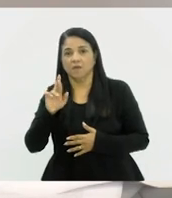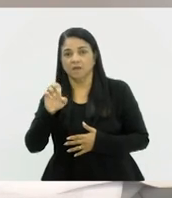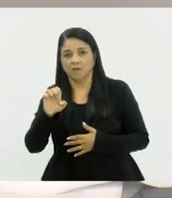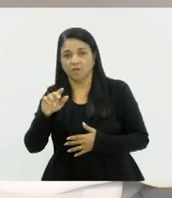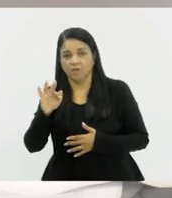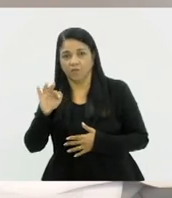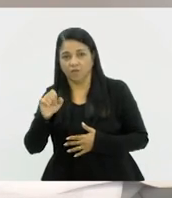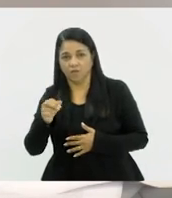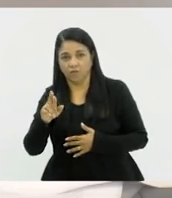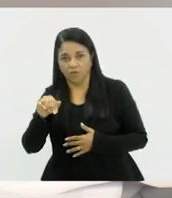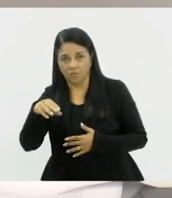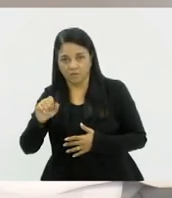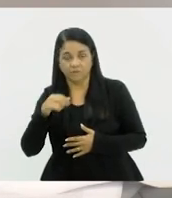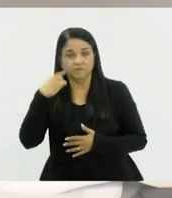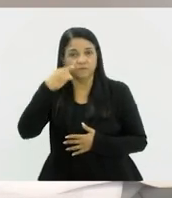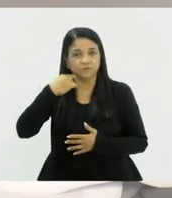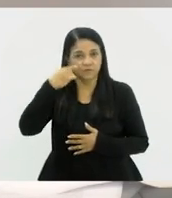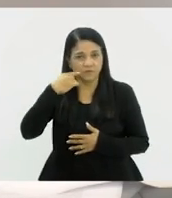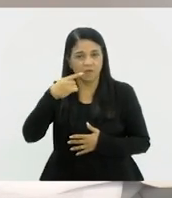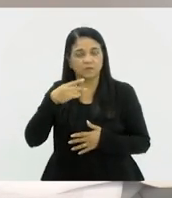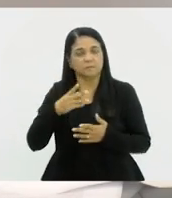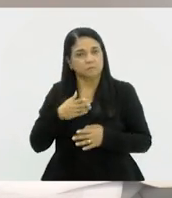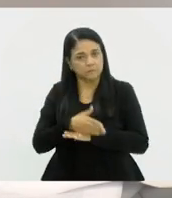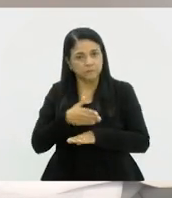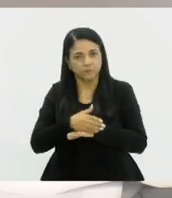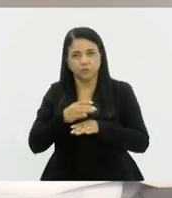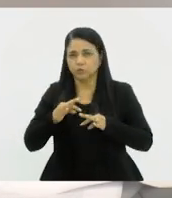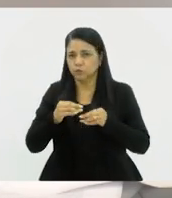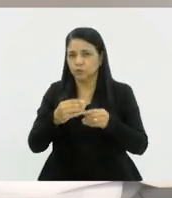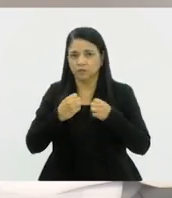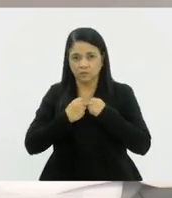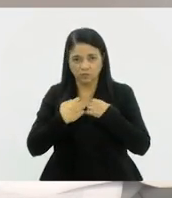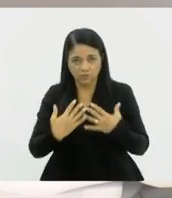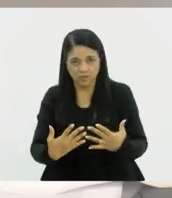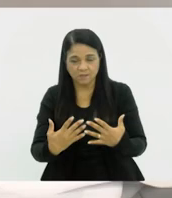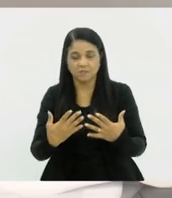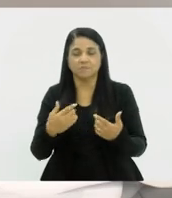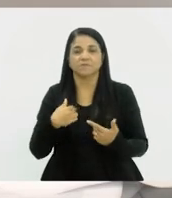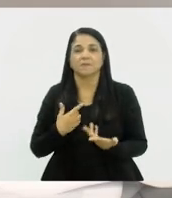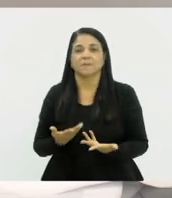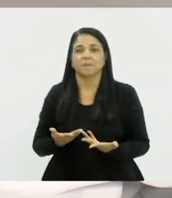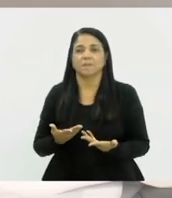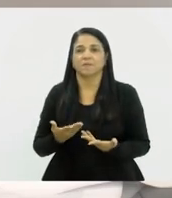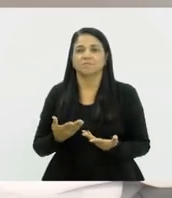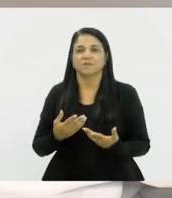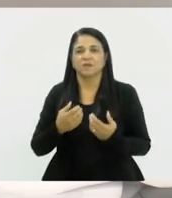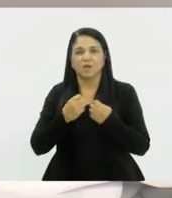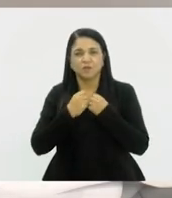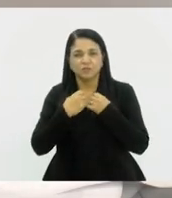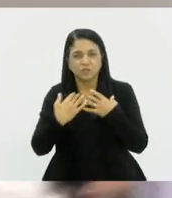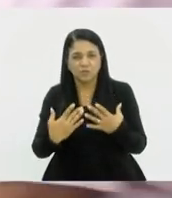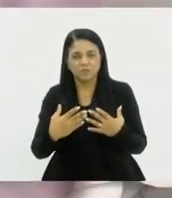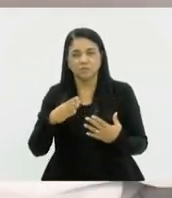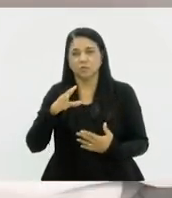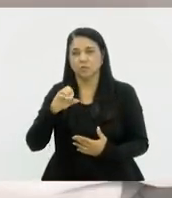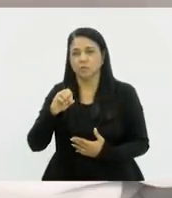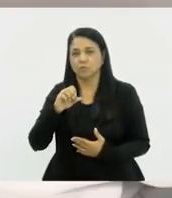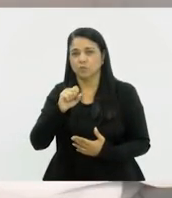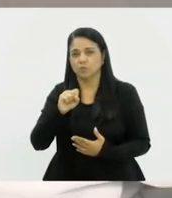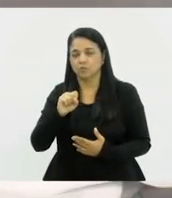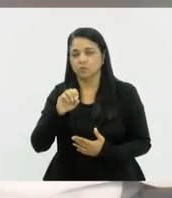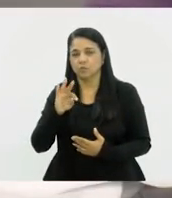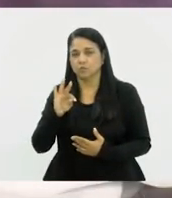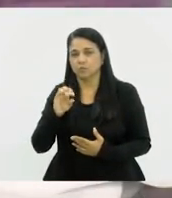e foi um dos que ajudou a fazer a lei eh das audiências de Custódia que surgiu numa